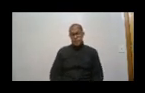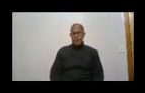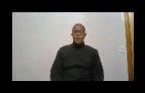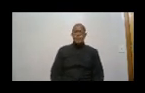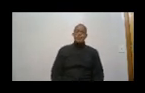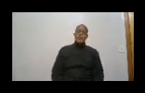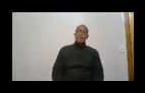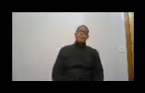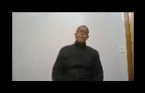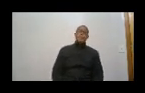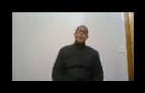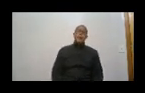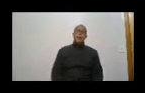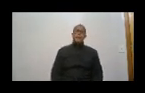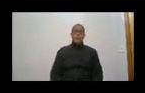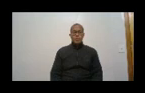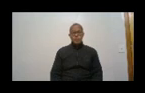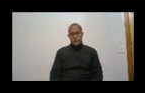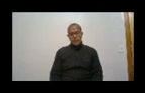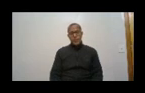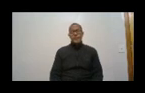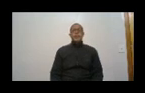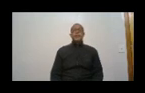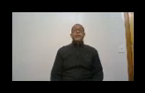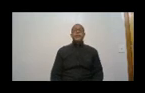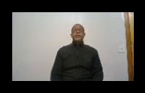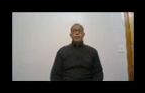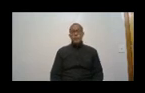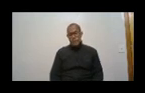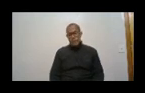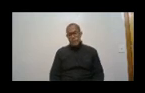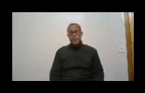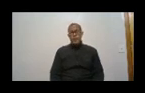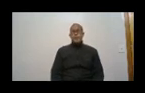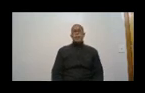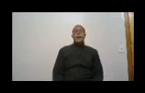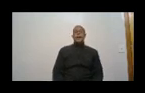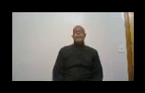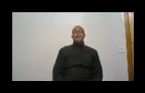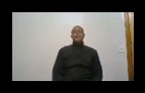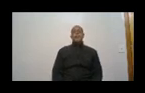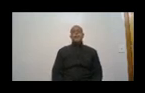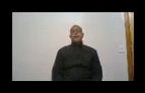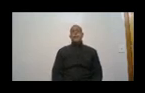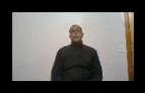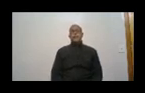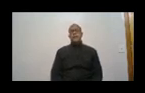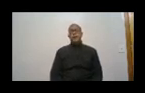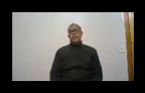durante o dia já foi absorvida, já foi distribuída, já